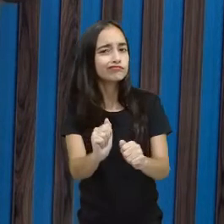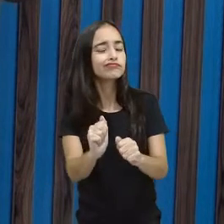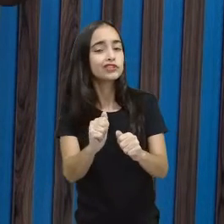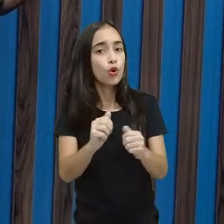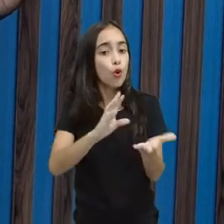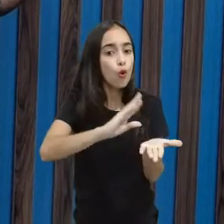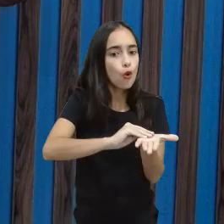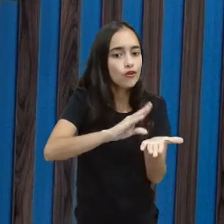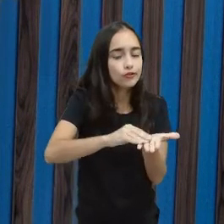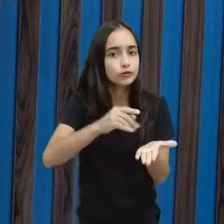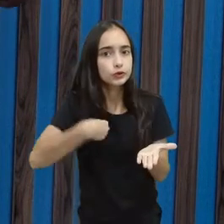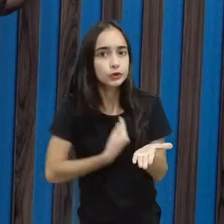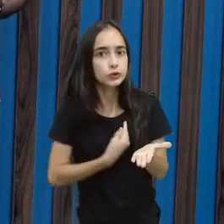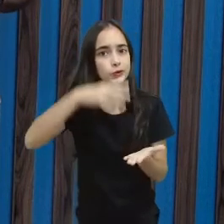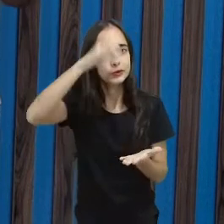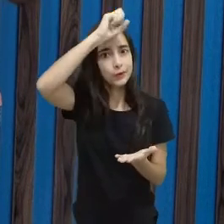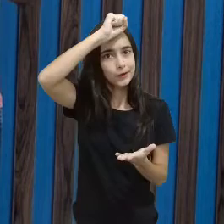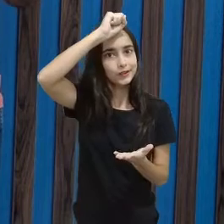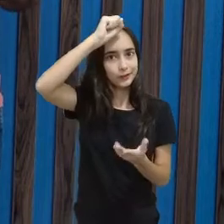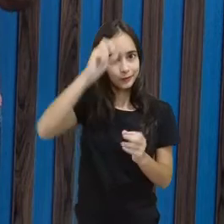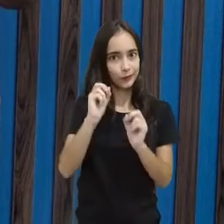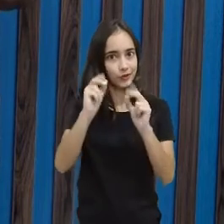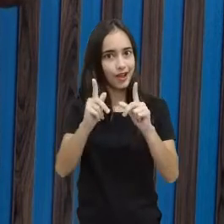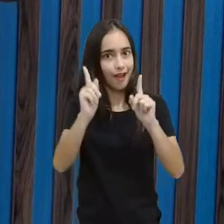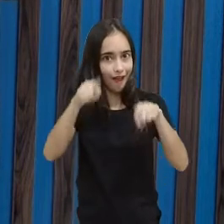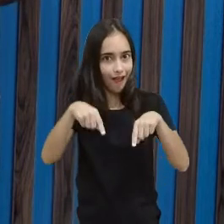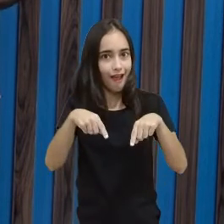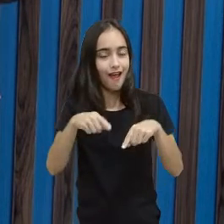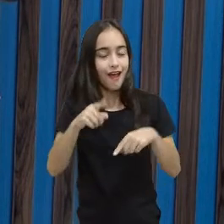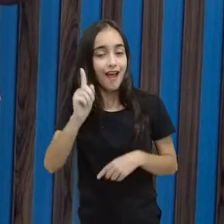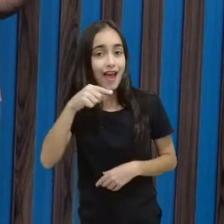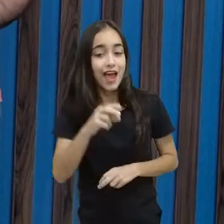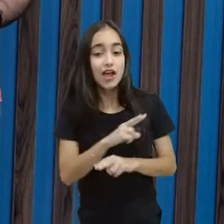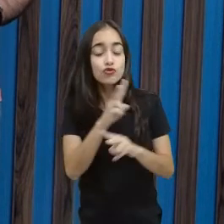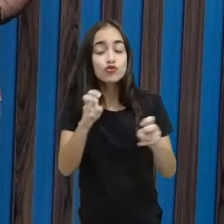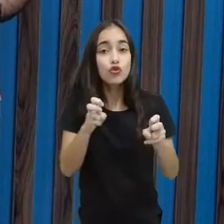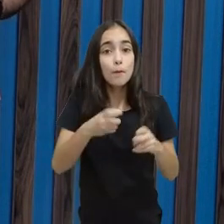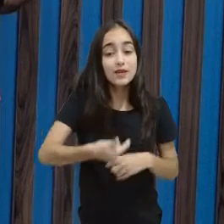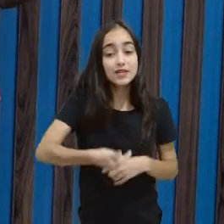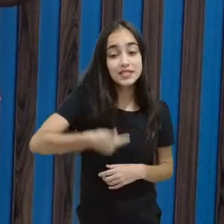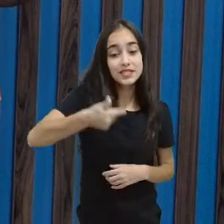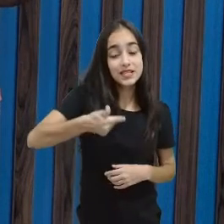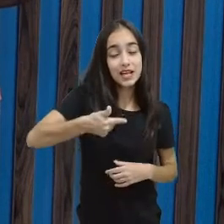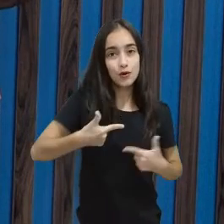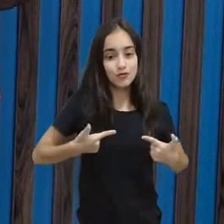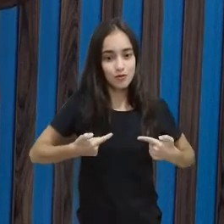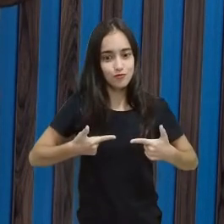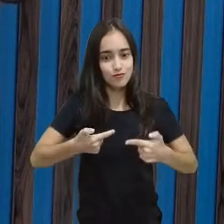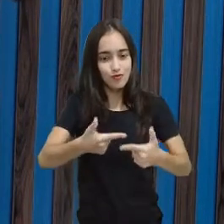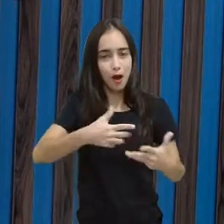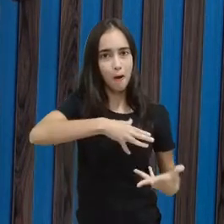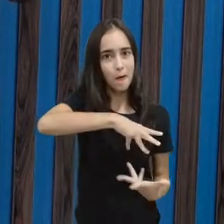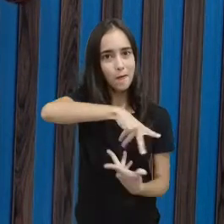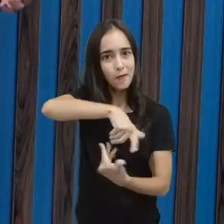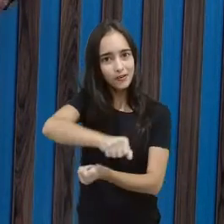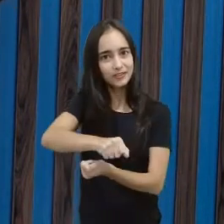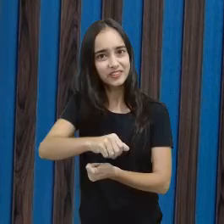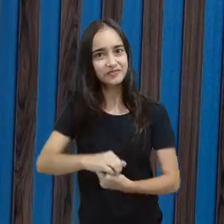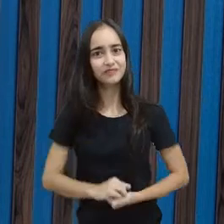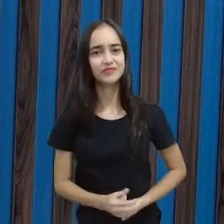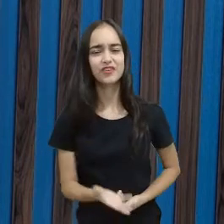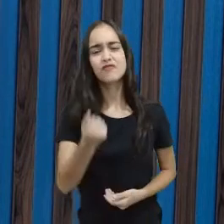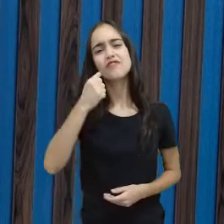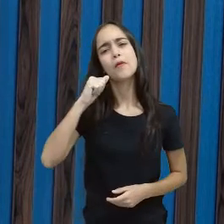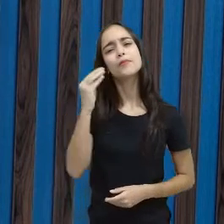estávamos trabalhando, que é a Segunda Guerra Mundial. Então, vamos tentar